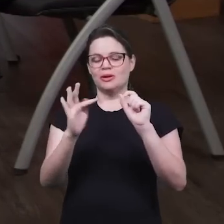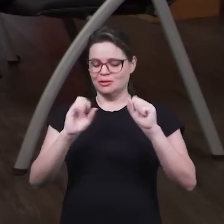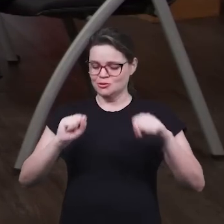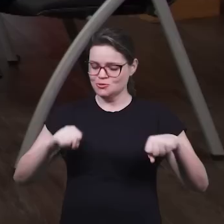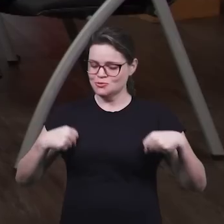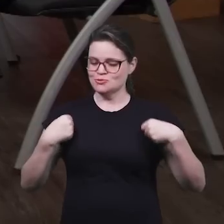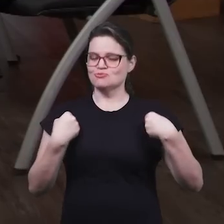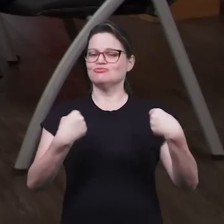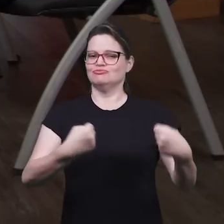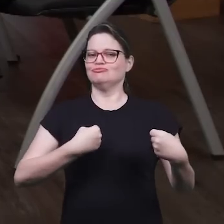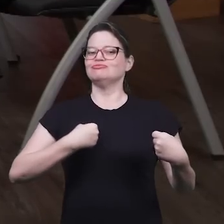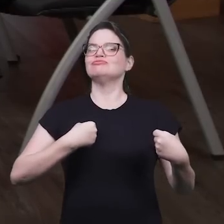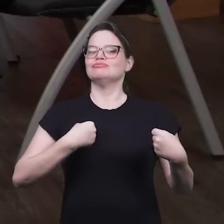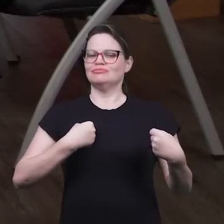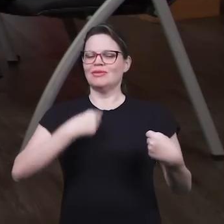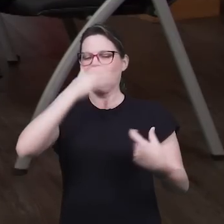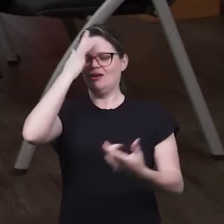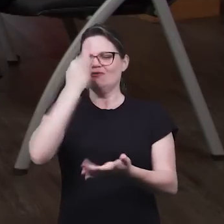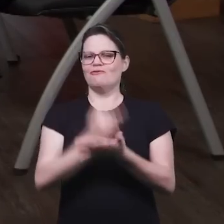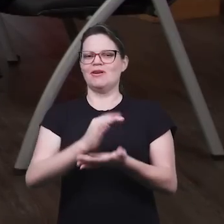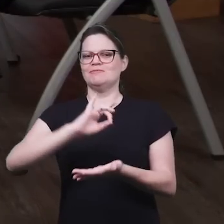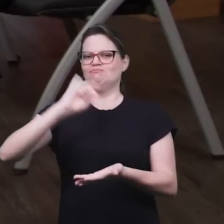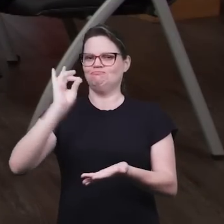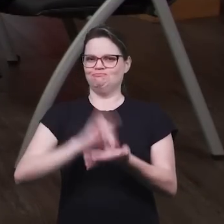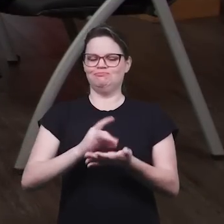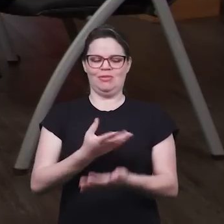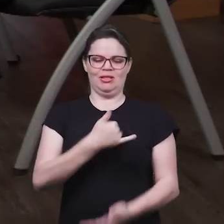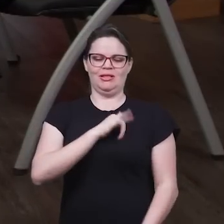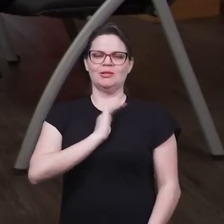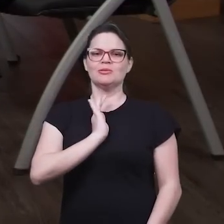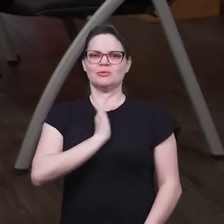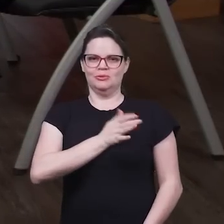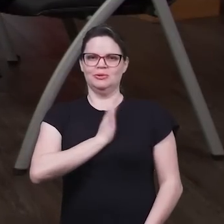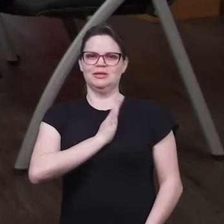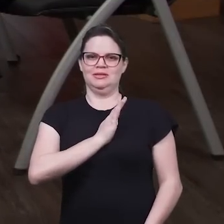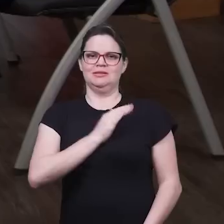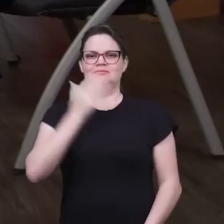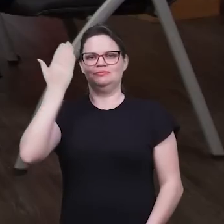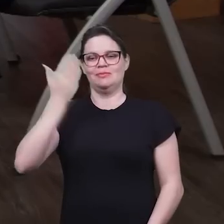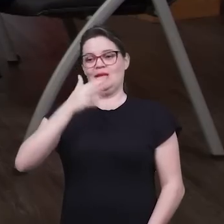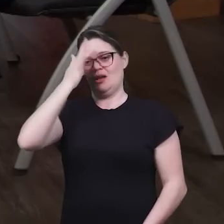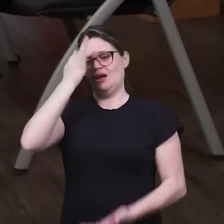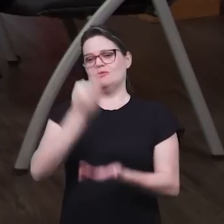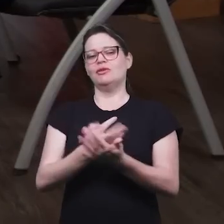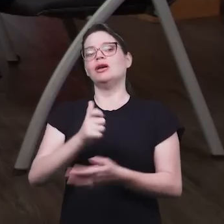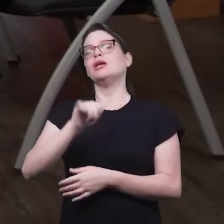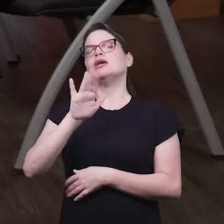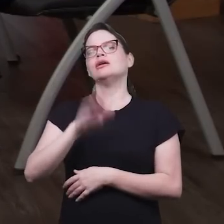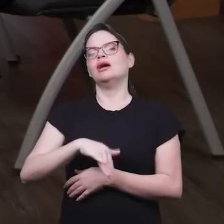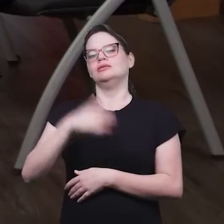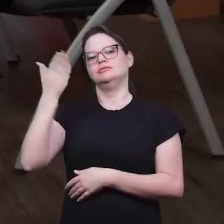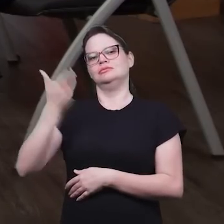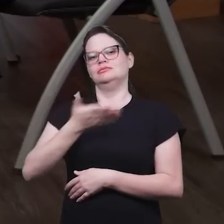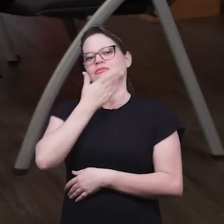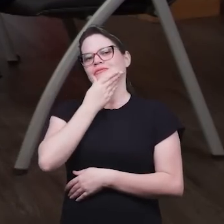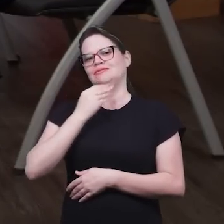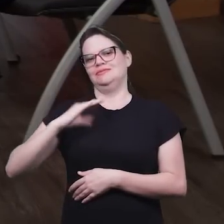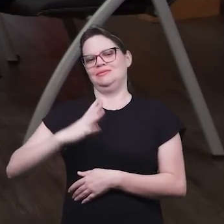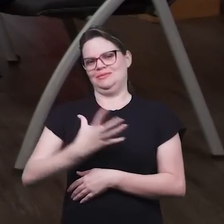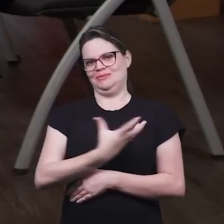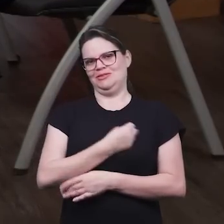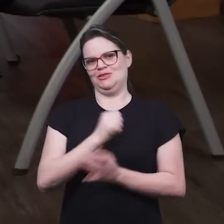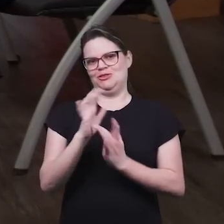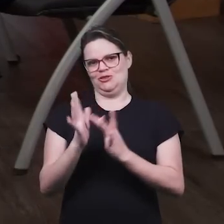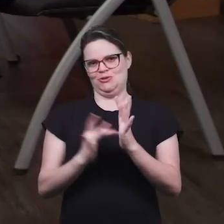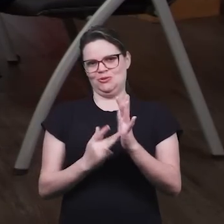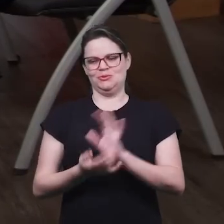nos sustenta, é a fé verdadeira, no nosso caso, no nosso Salvador, no Senhor Jesus. Nós separamos aqui